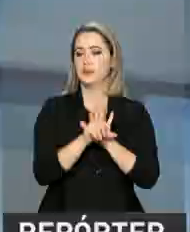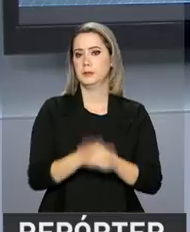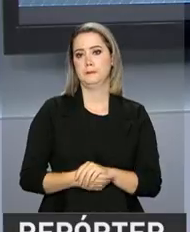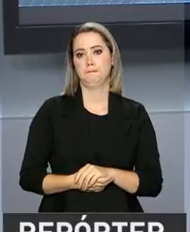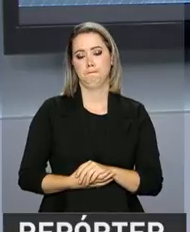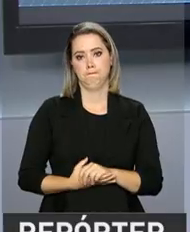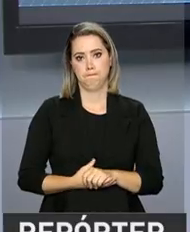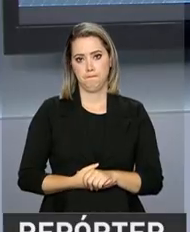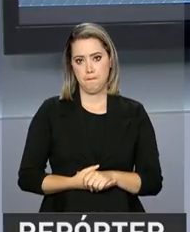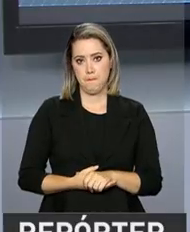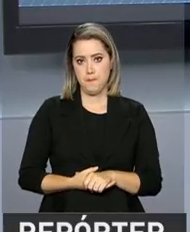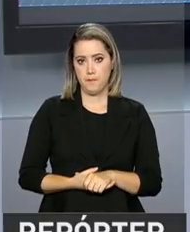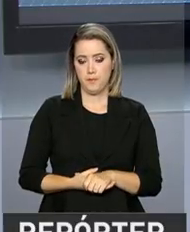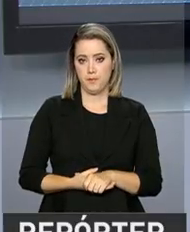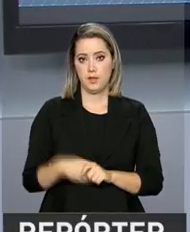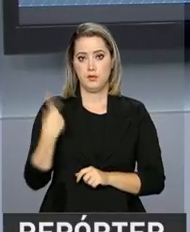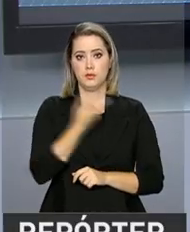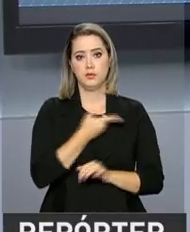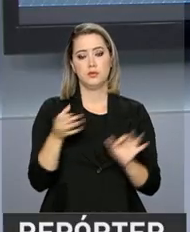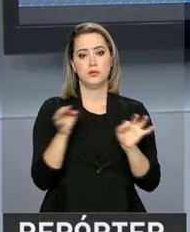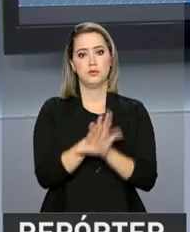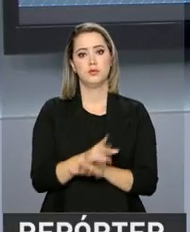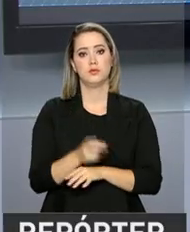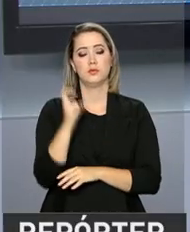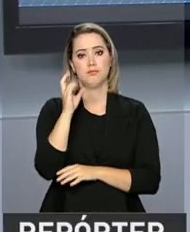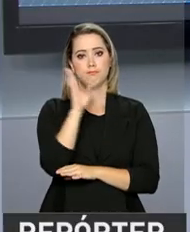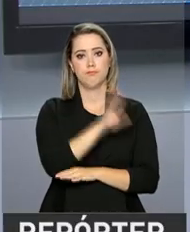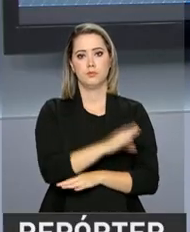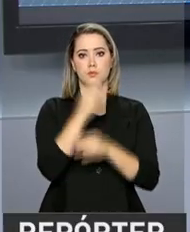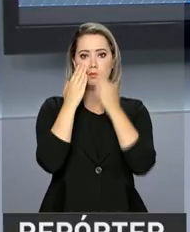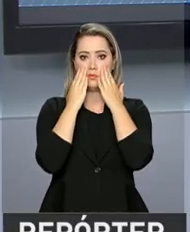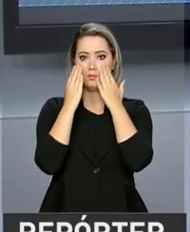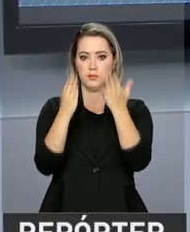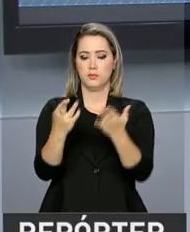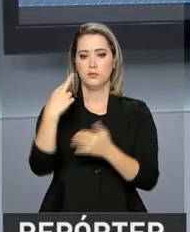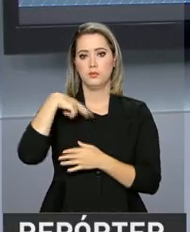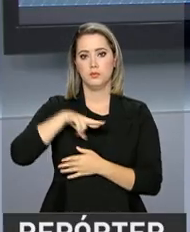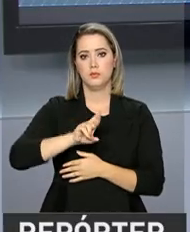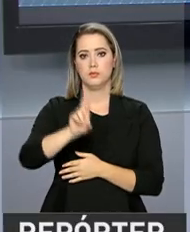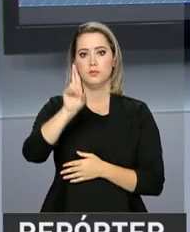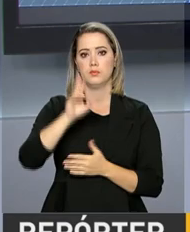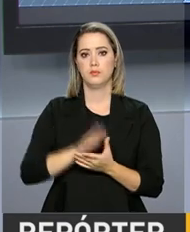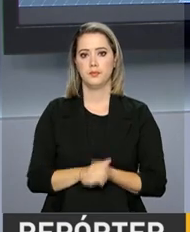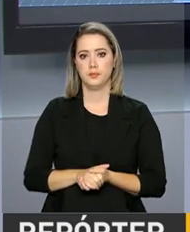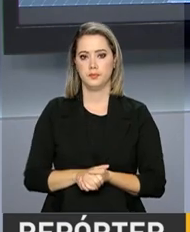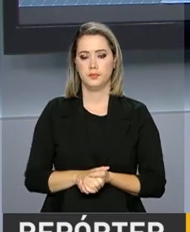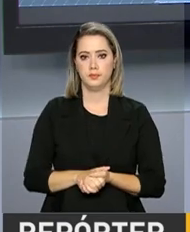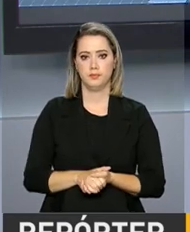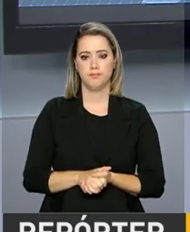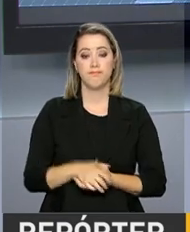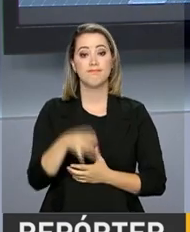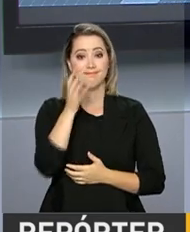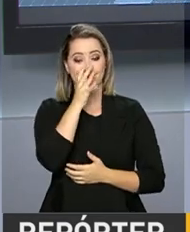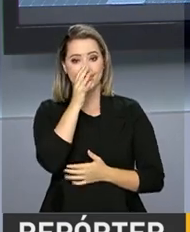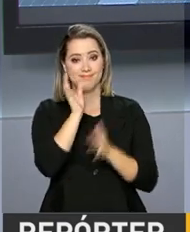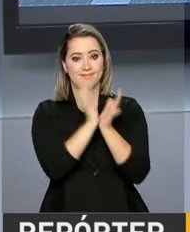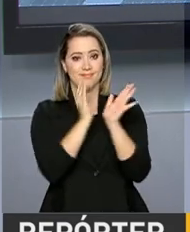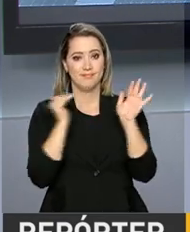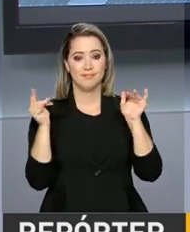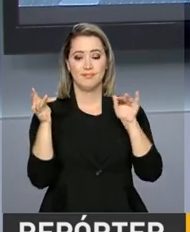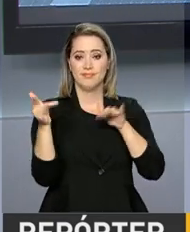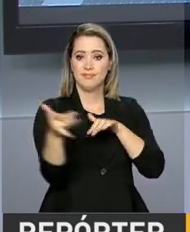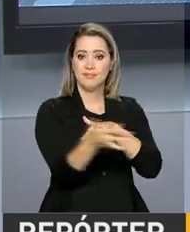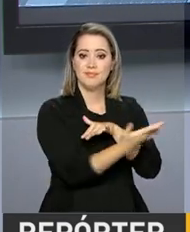reformas. Nós ficamos por aqui e voltaremos às 5 da tarde na próxima edição do Repórter NBR. Você pode acompanhar